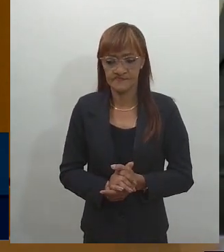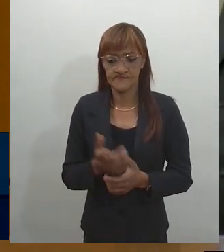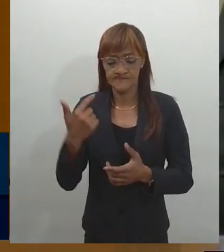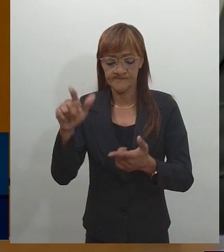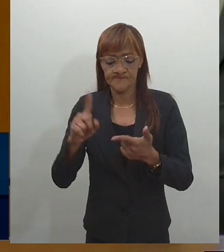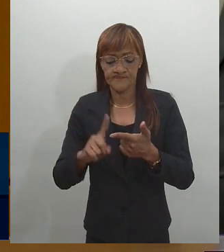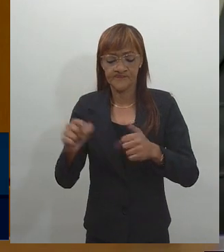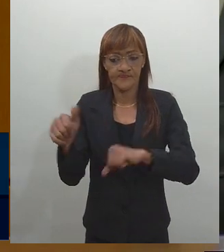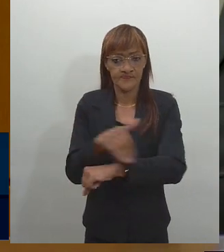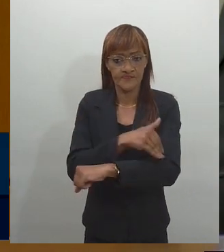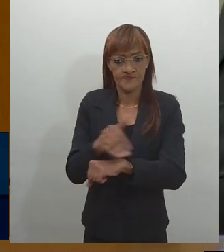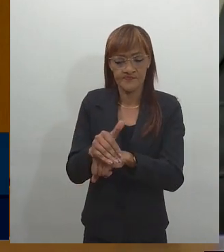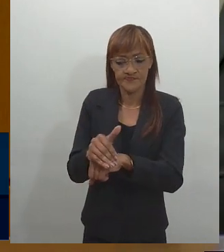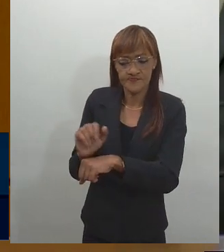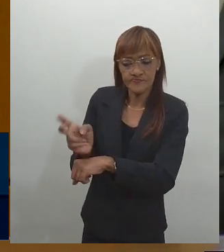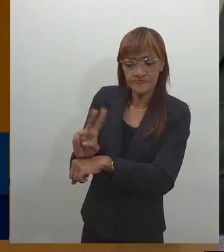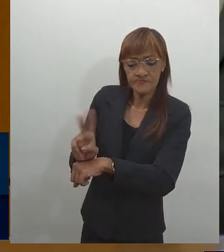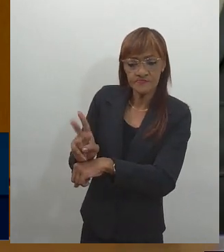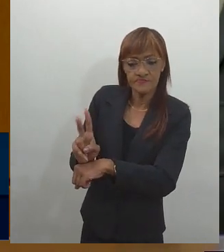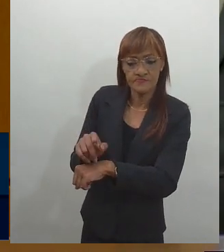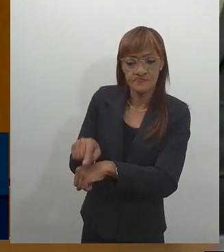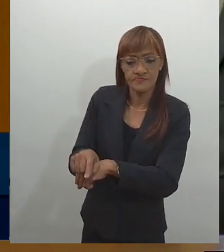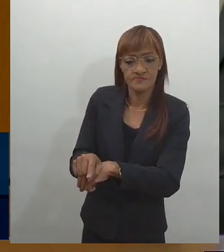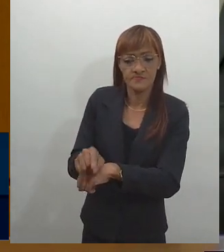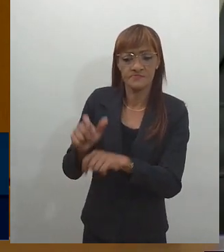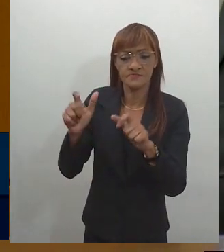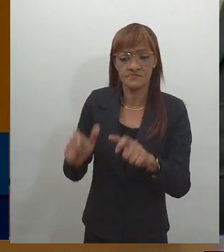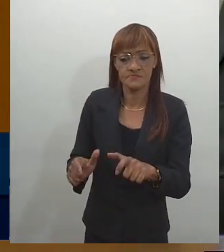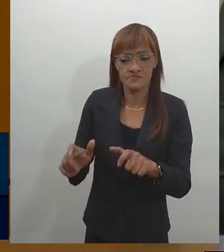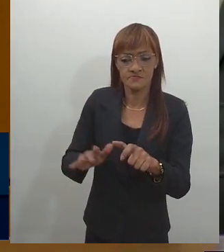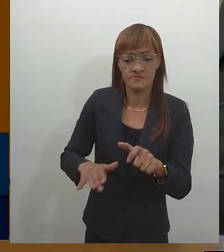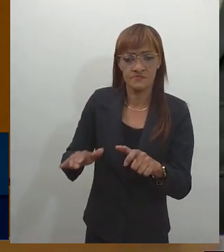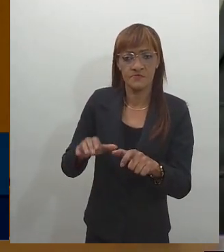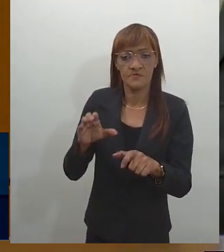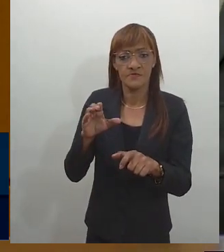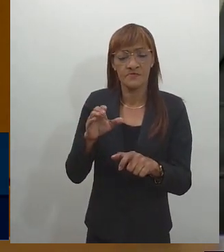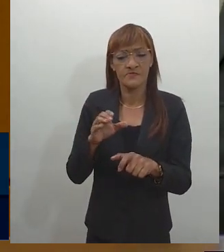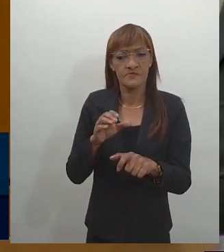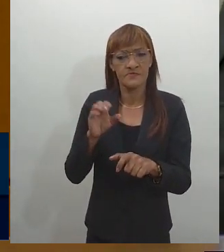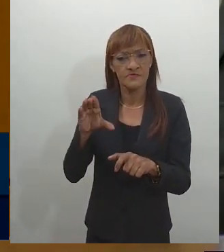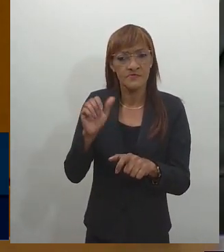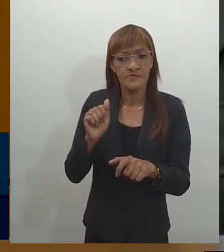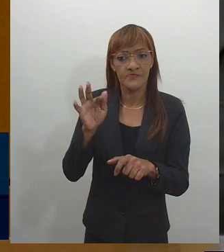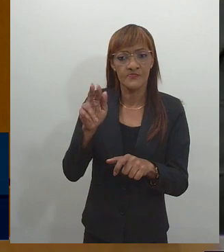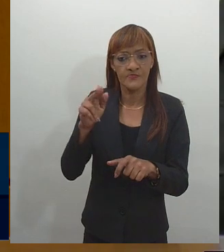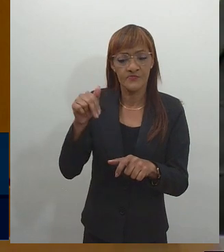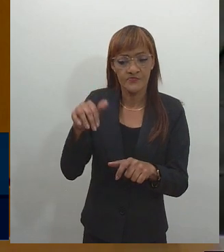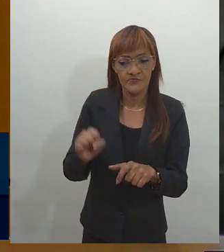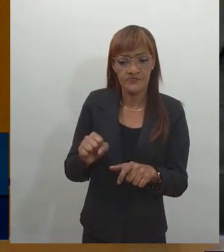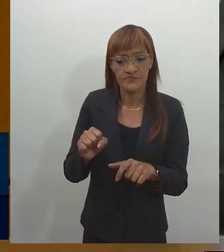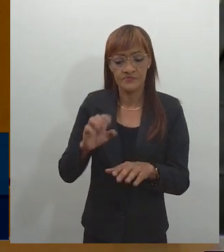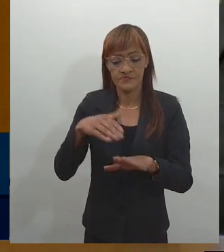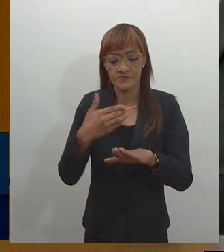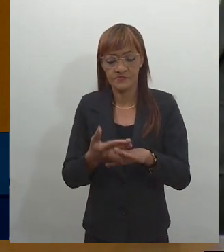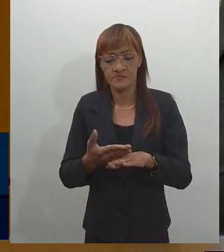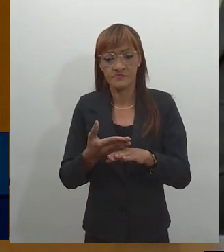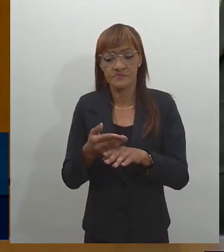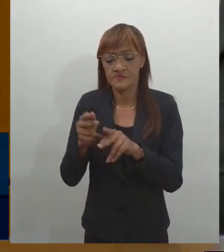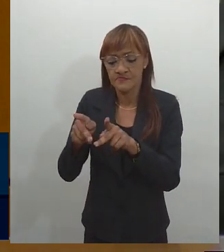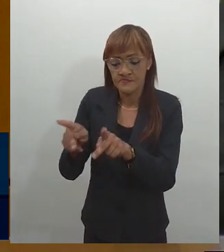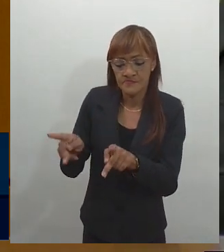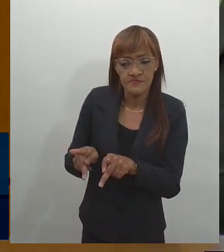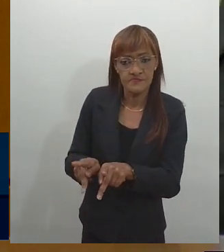foi ali do povoado Cafuz, Laranjeiras, para o povoado Pedrinhas. Por quê? Porque foi